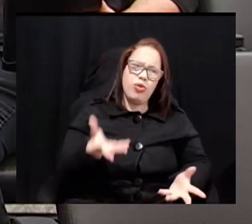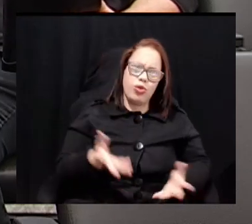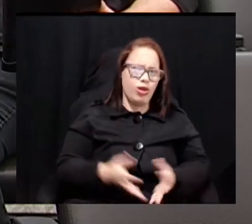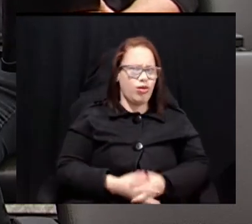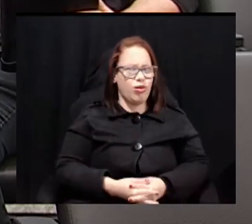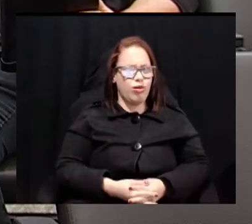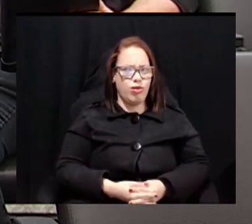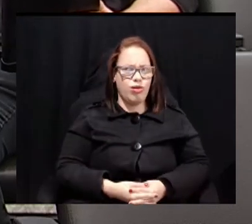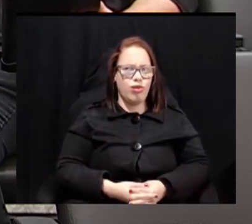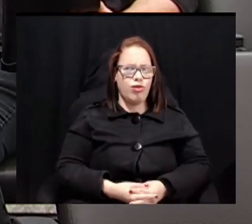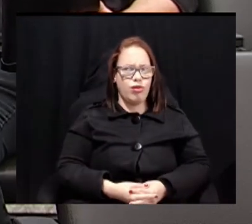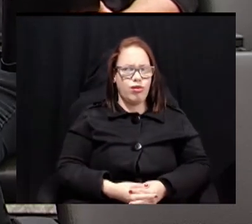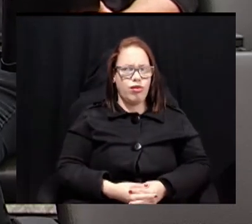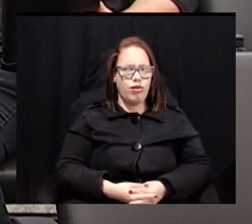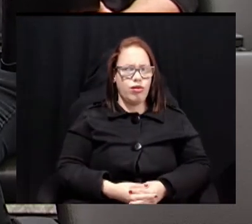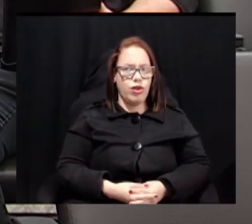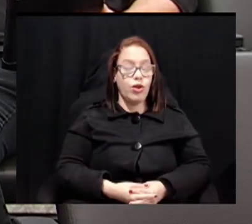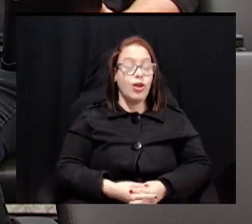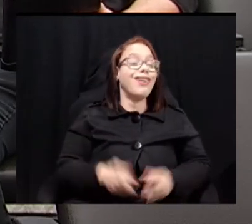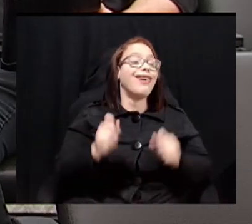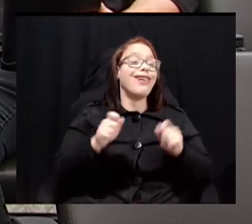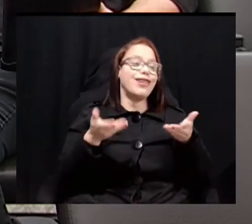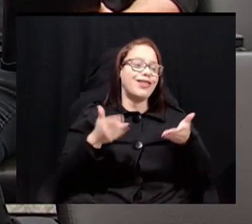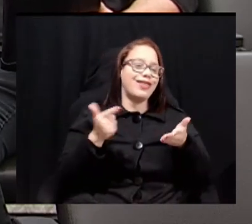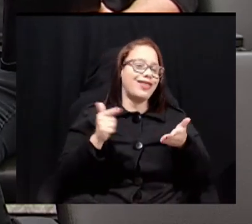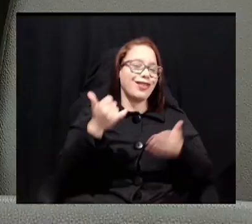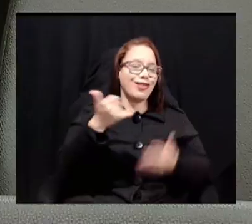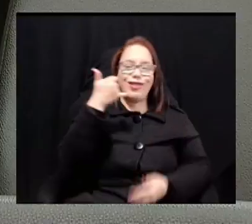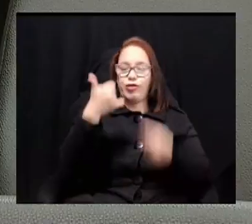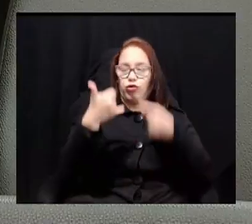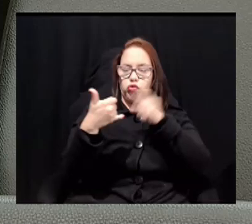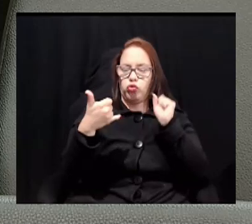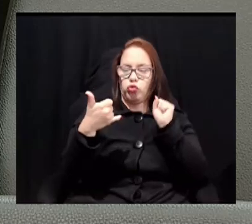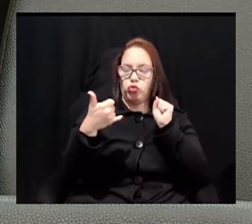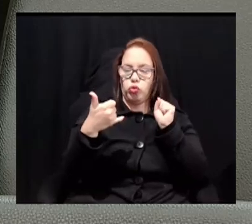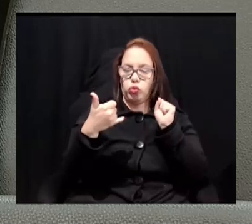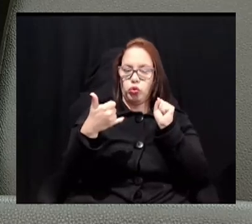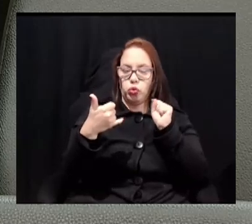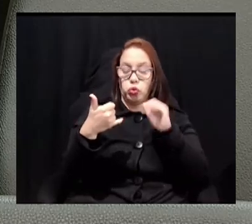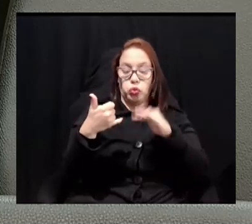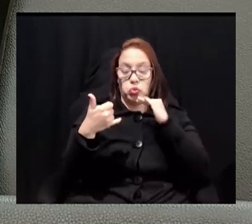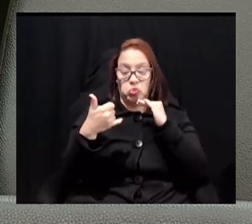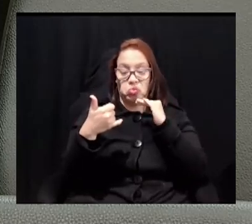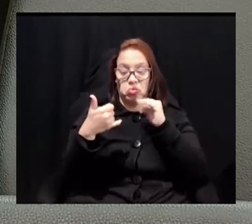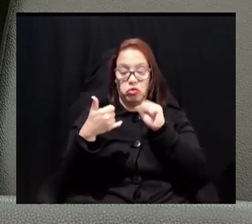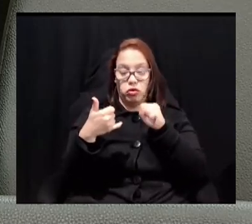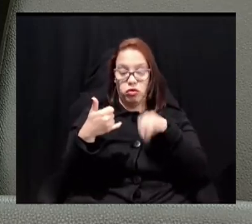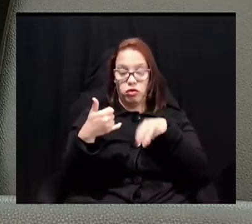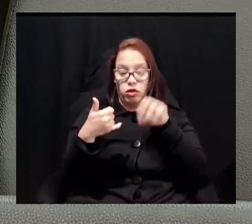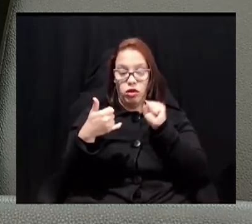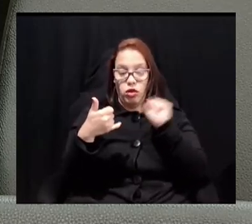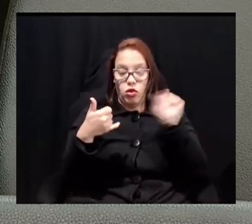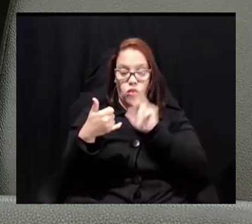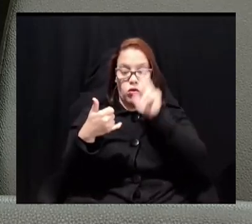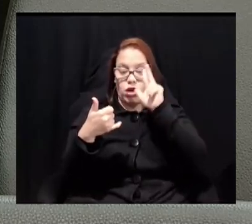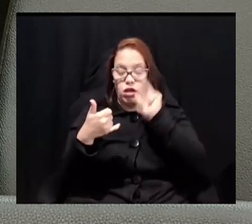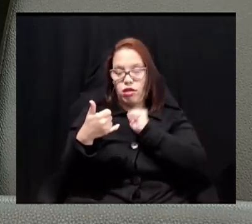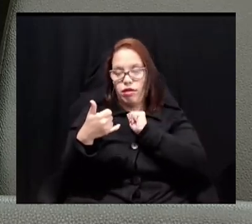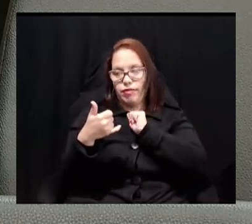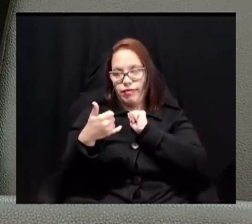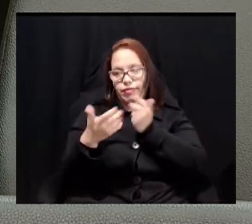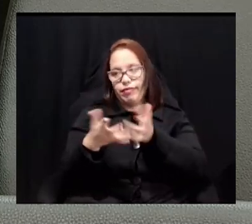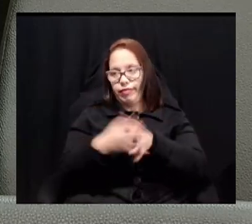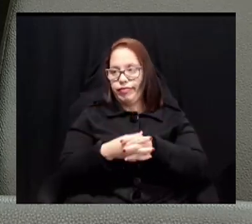com... Quem hoje não tem um celular na mão e que não recebe um SMS de um alerta? Então, você tendo um alerta ali, você tendo